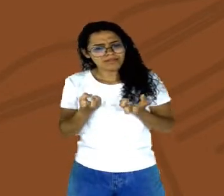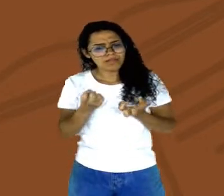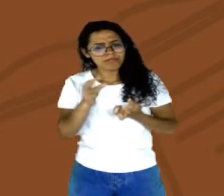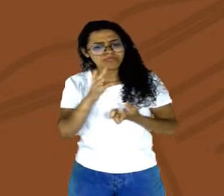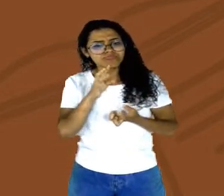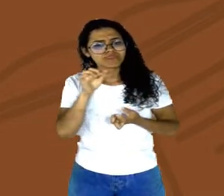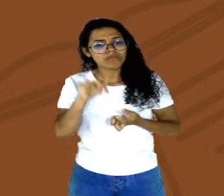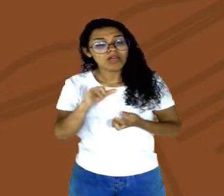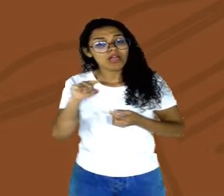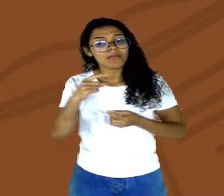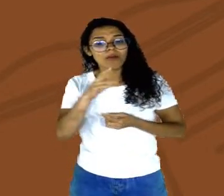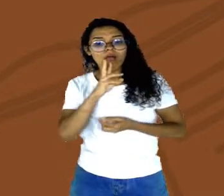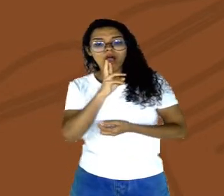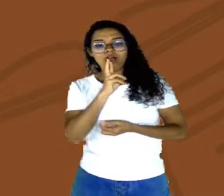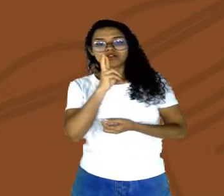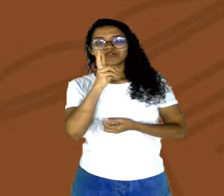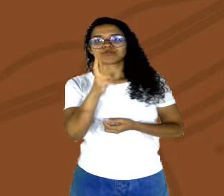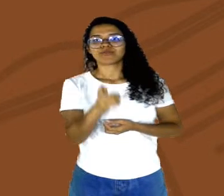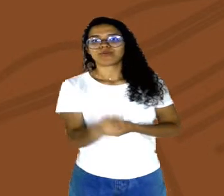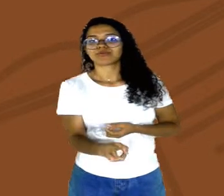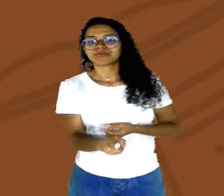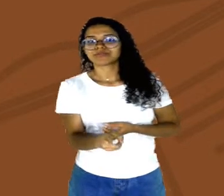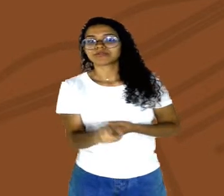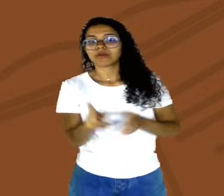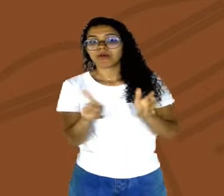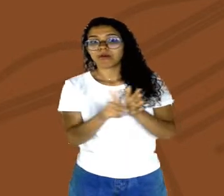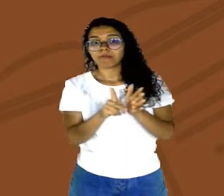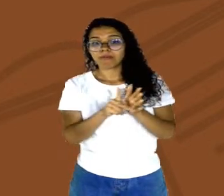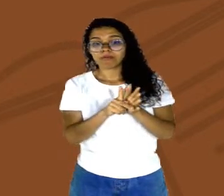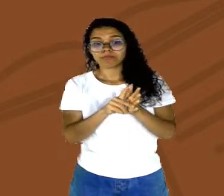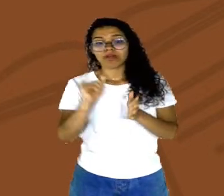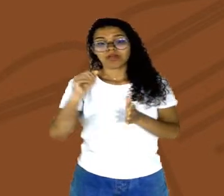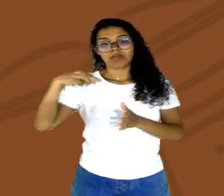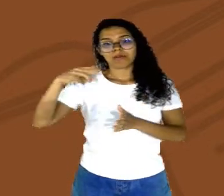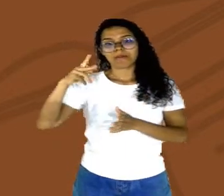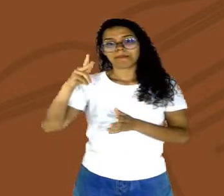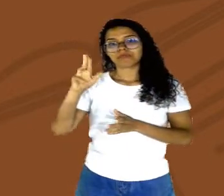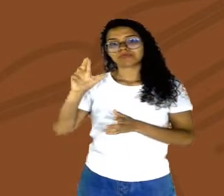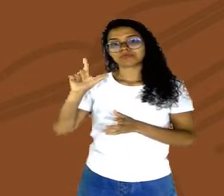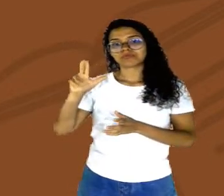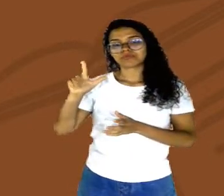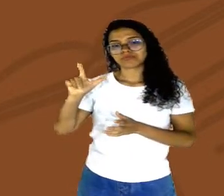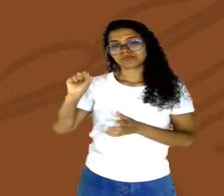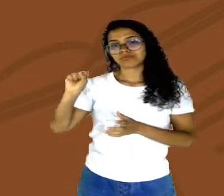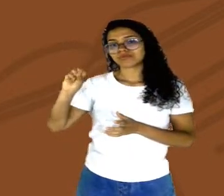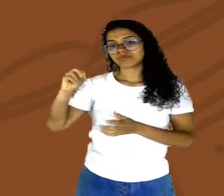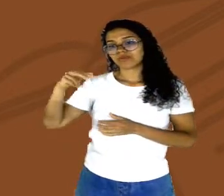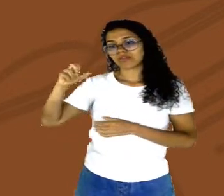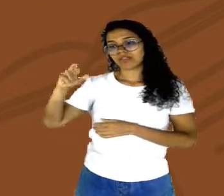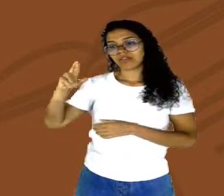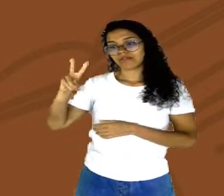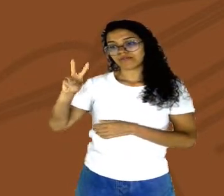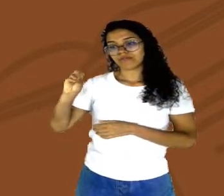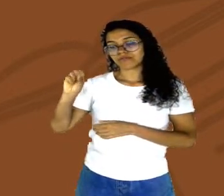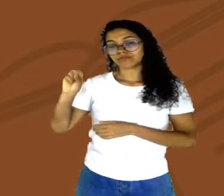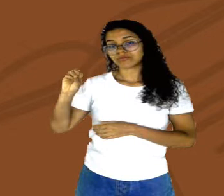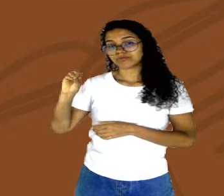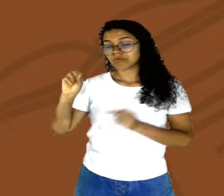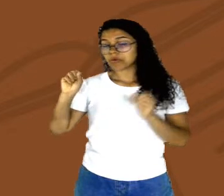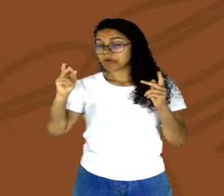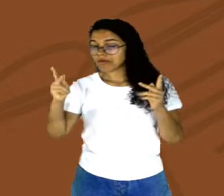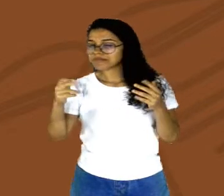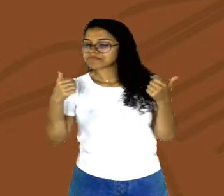enviar uma resposta no formato de impulso nervoso, ok? Ok, professor. O